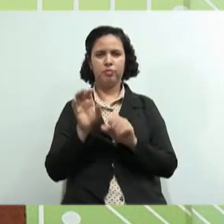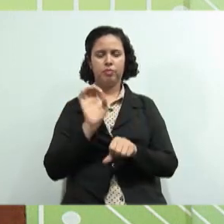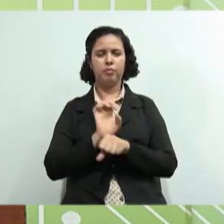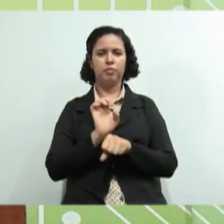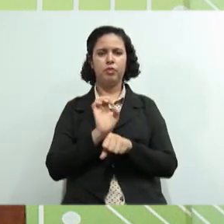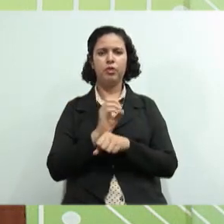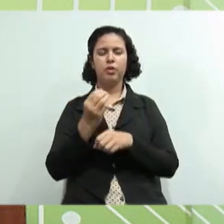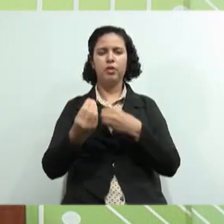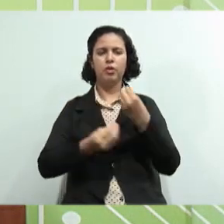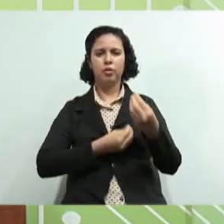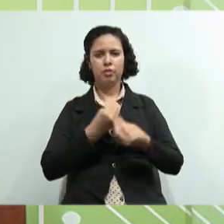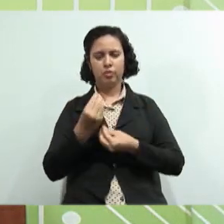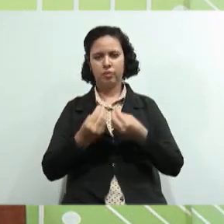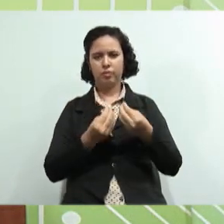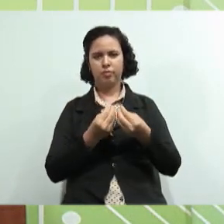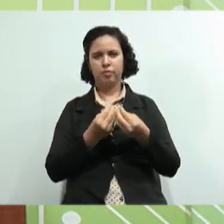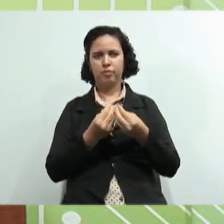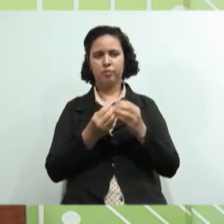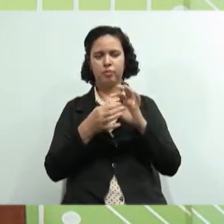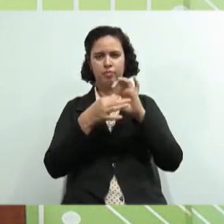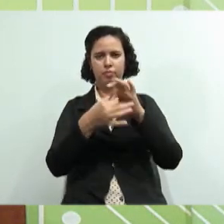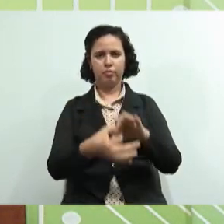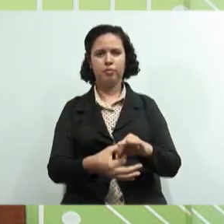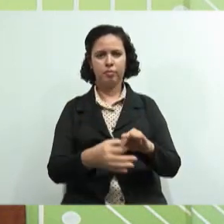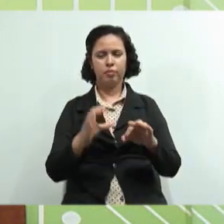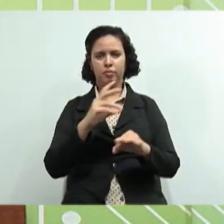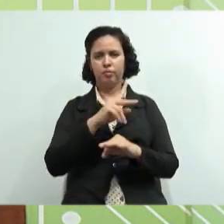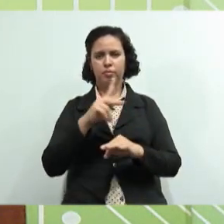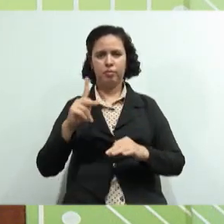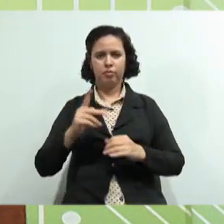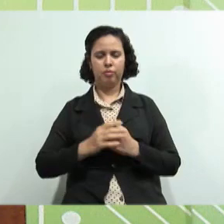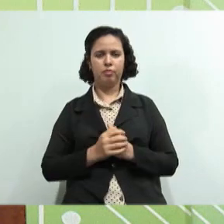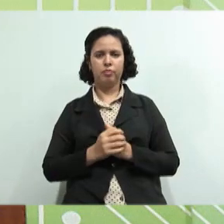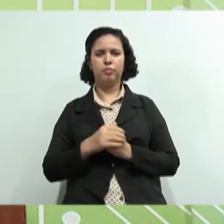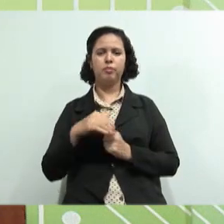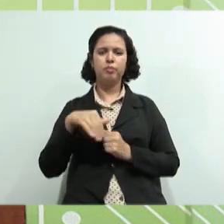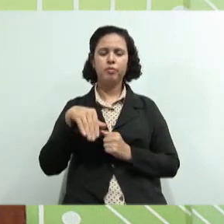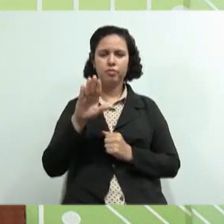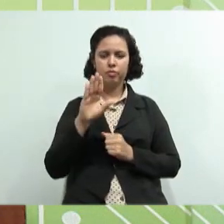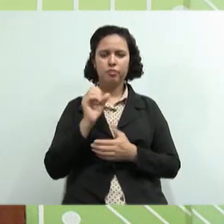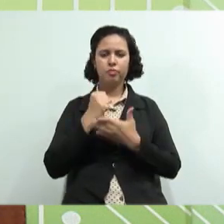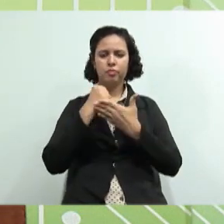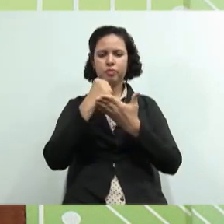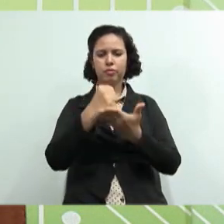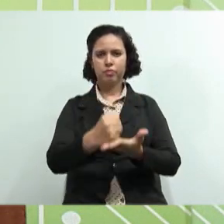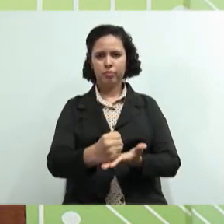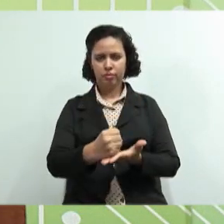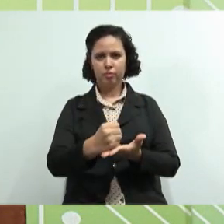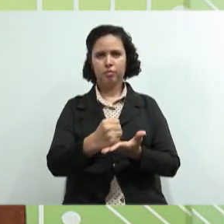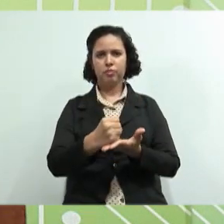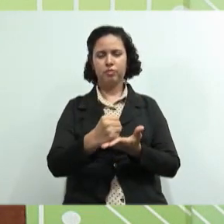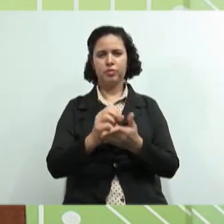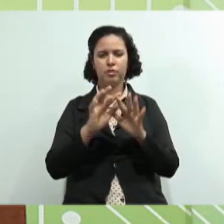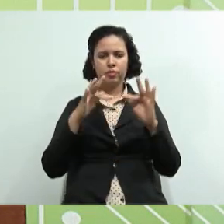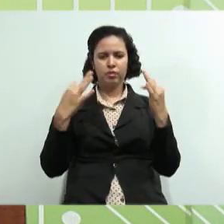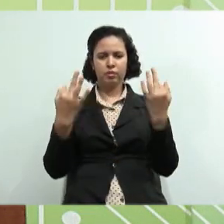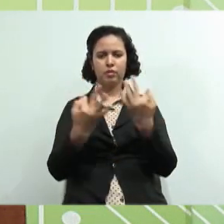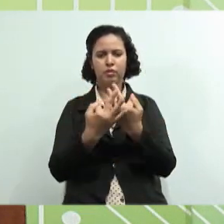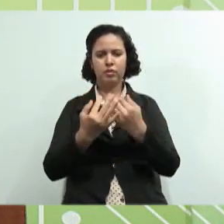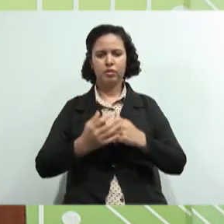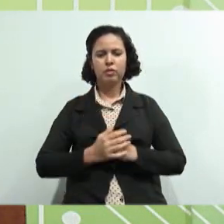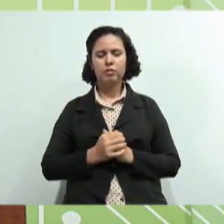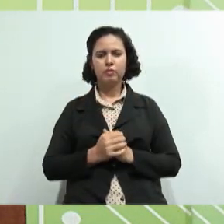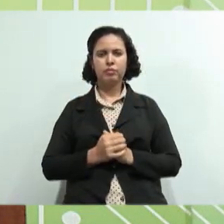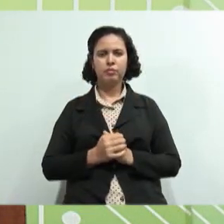como isso pode ser associado ao cooperativismo para trazer mais benefício para as famílias aqui de Rondônia. A